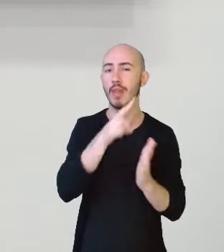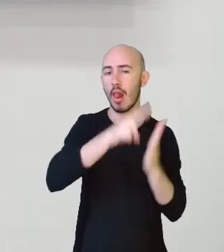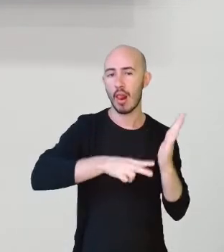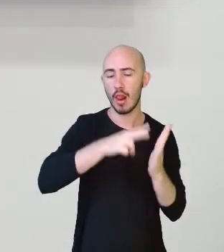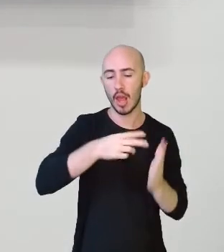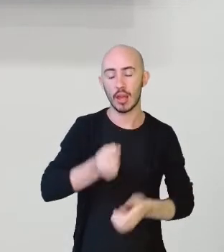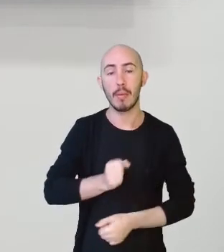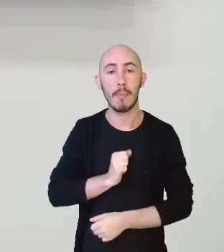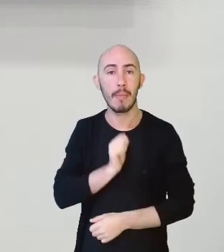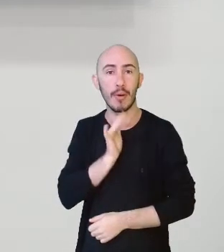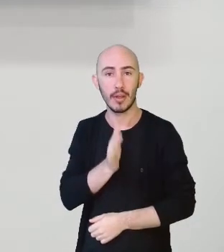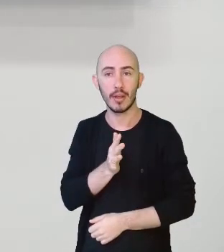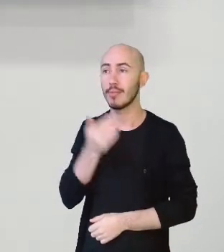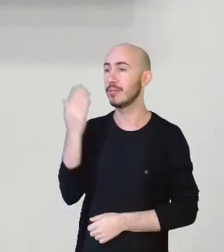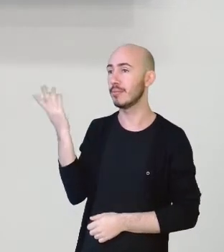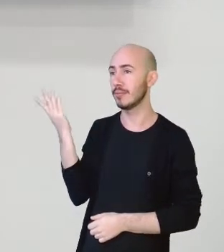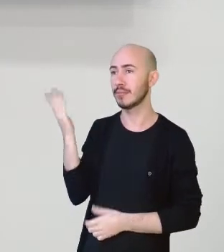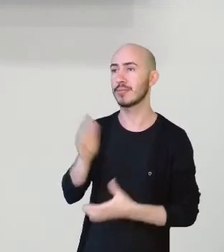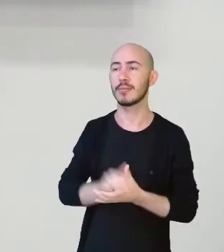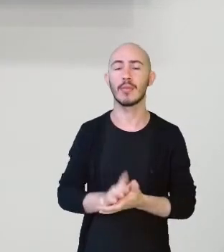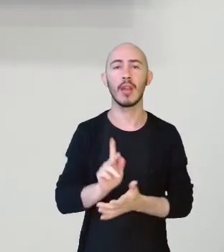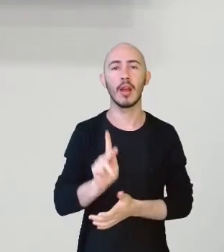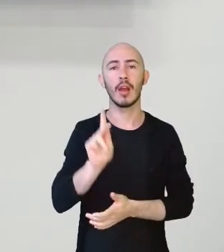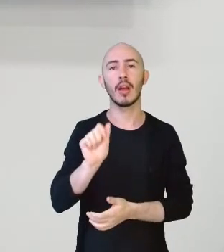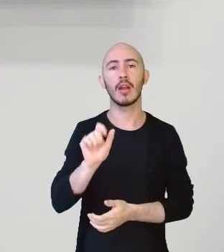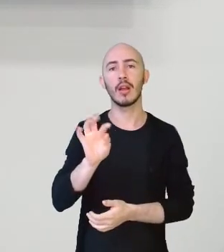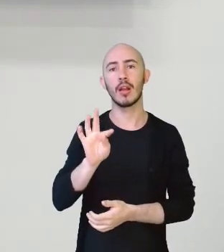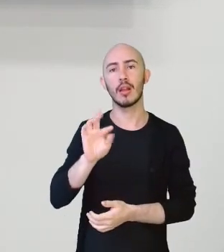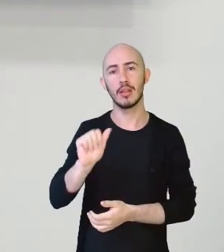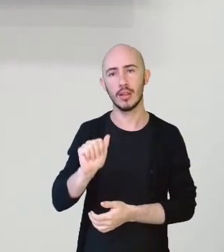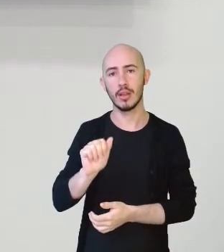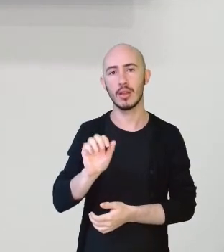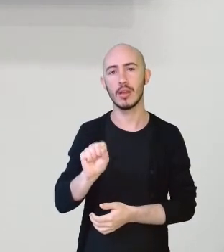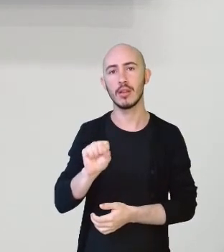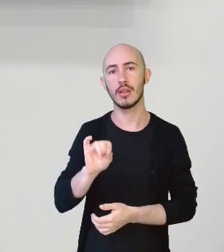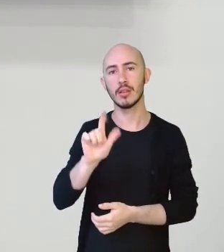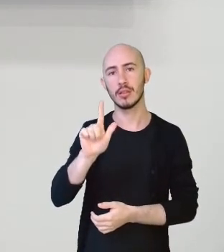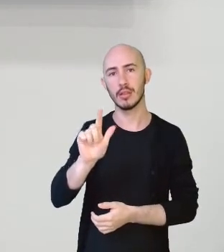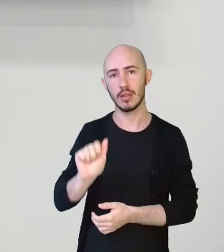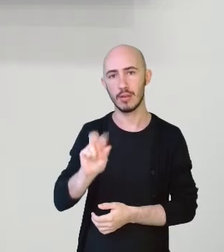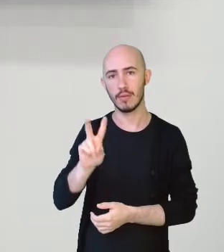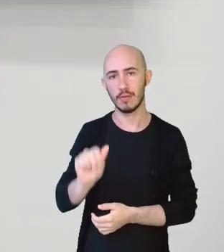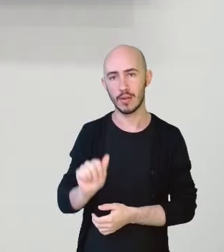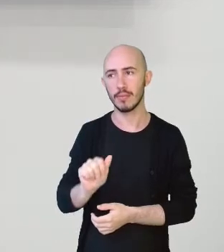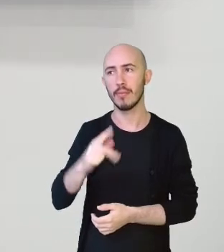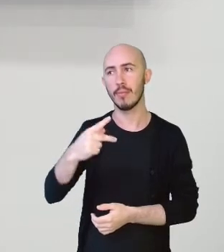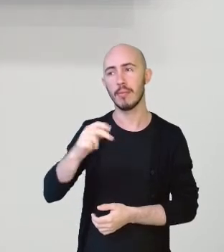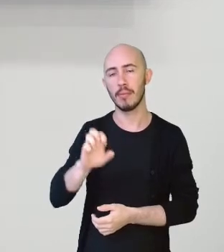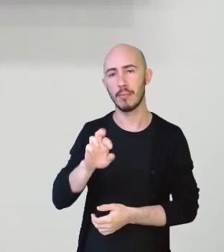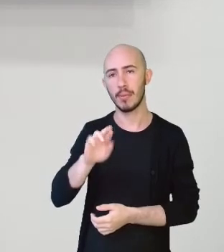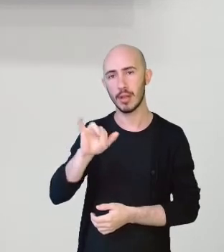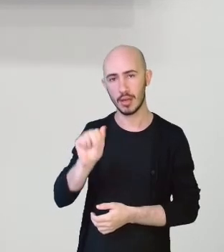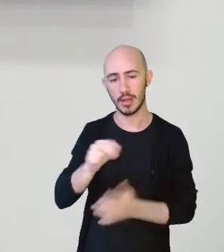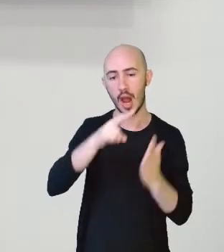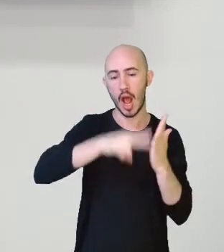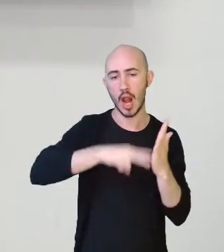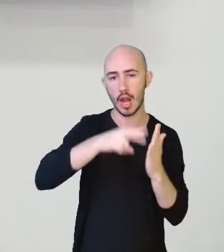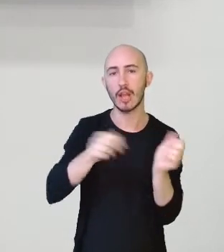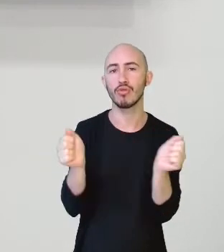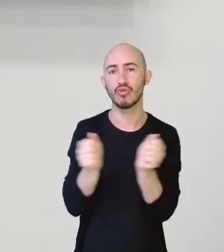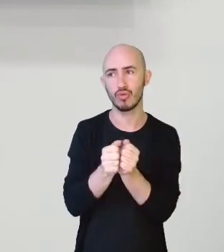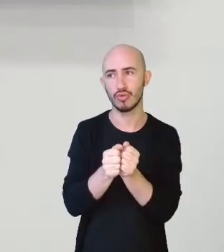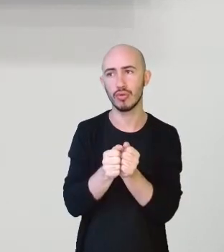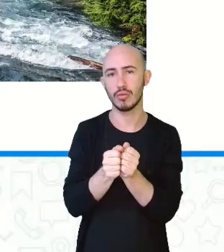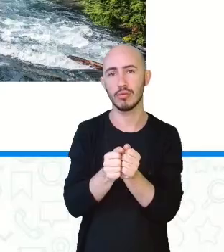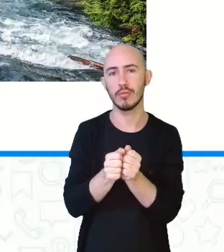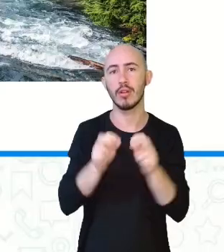poema de Cátia Silva Pereira chamado de A Água. Para você me ajudar, você vai ler comigo. Vamos interagir?